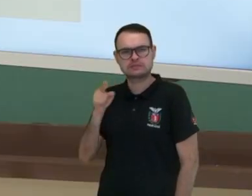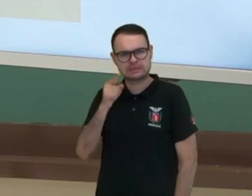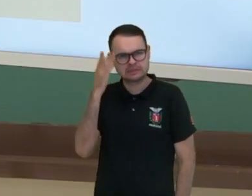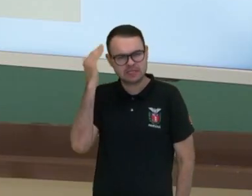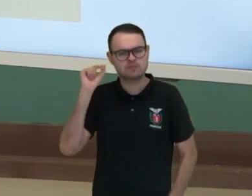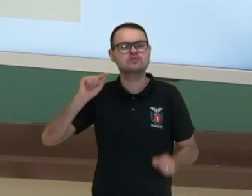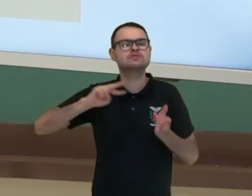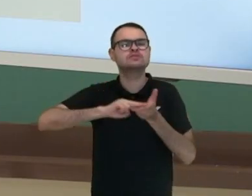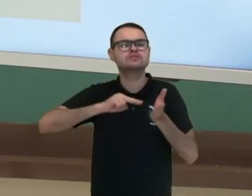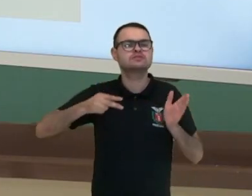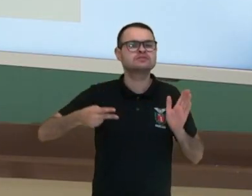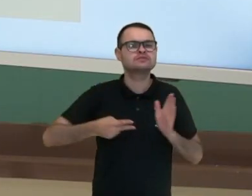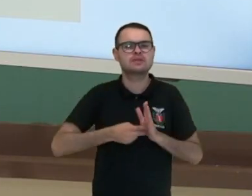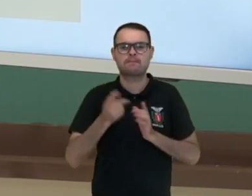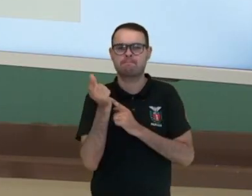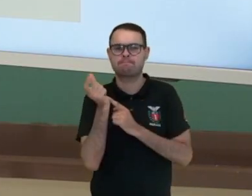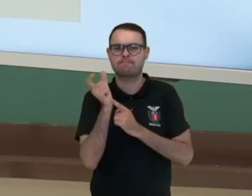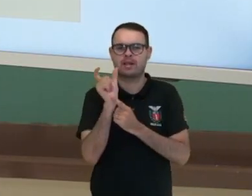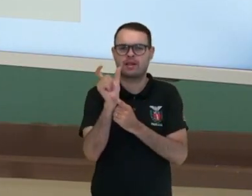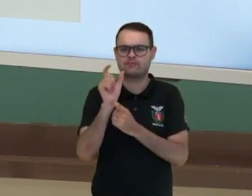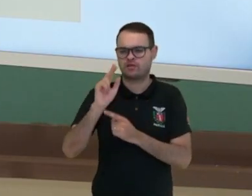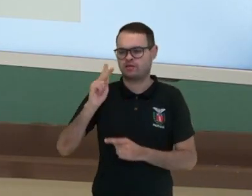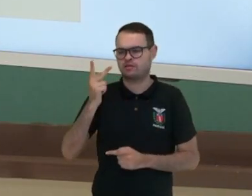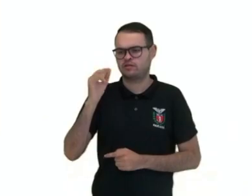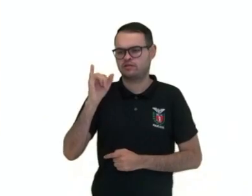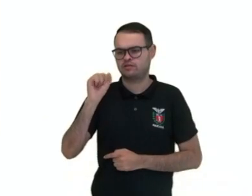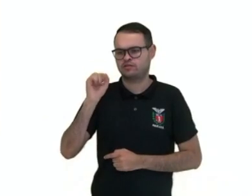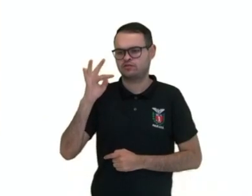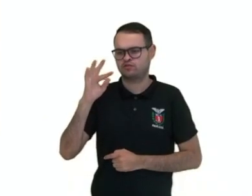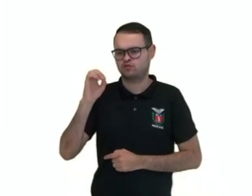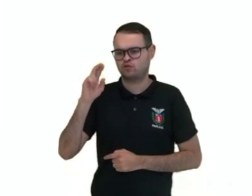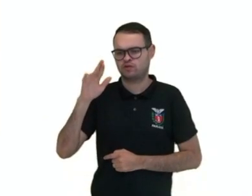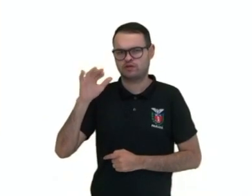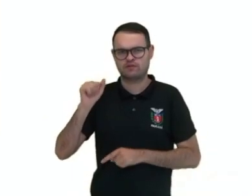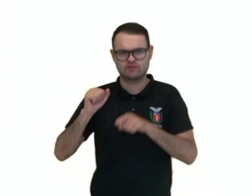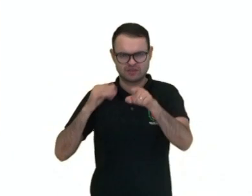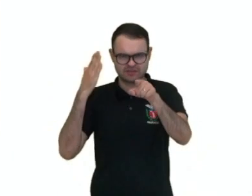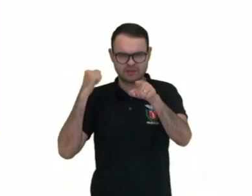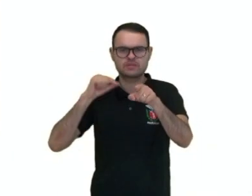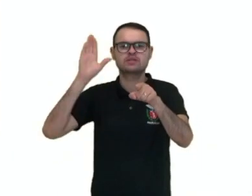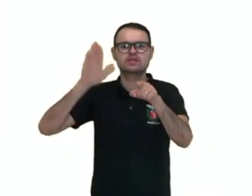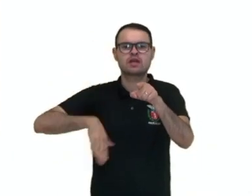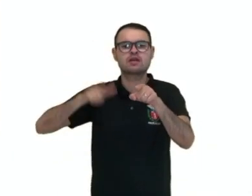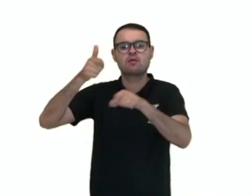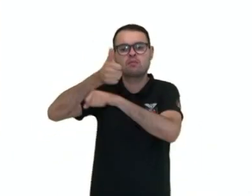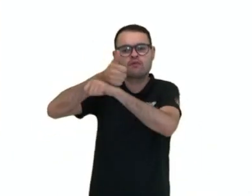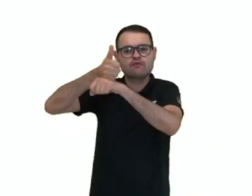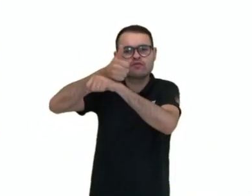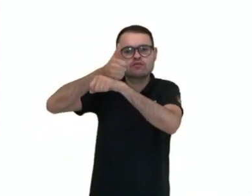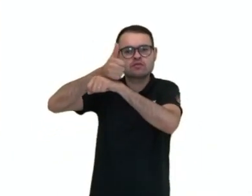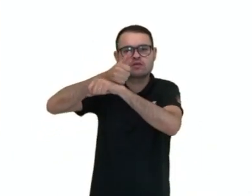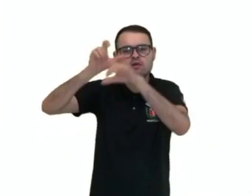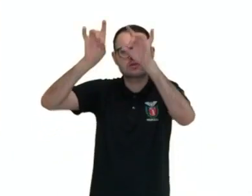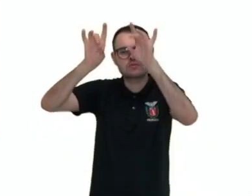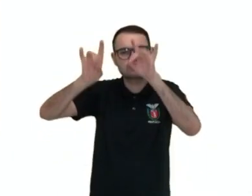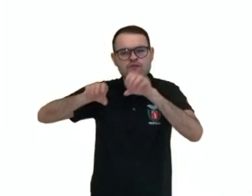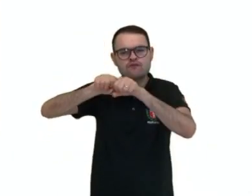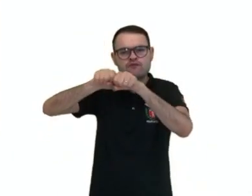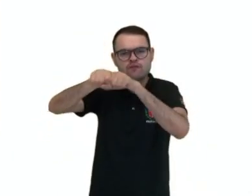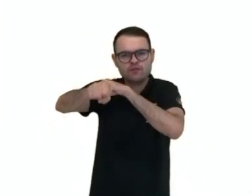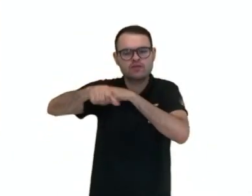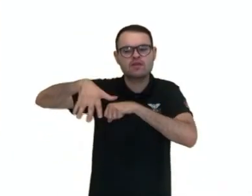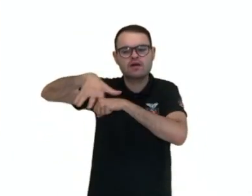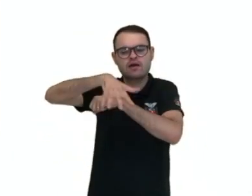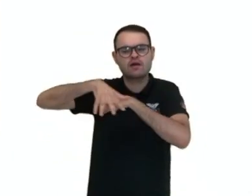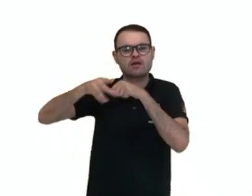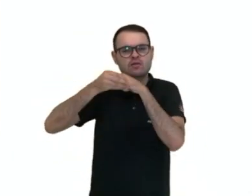que significa a palavra história? Saberia dizer quem é o profissional especializado na área do